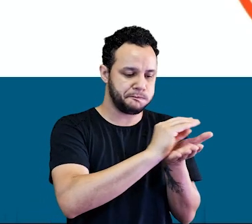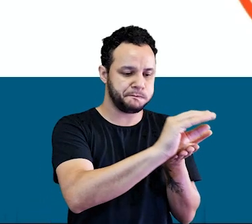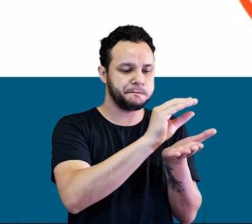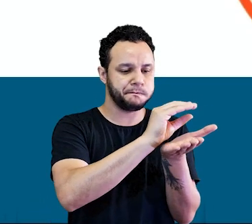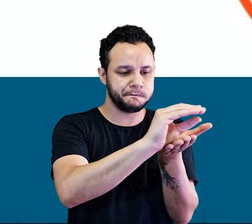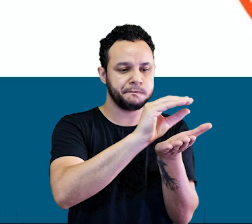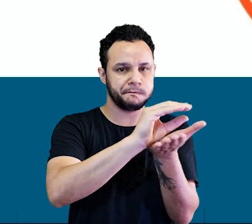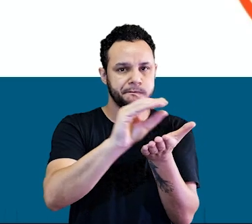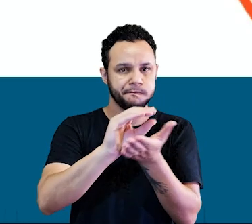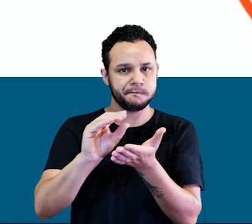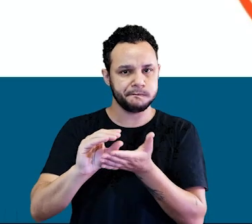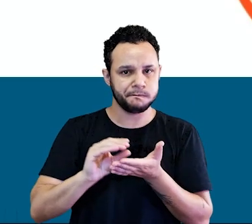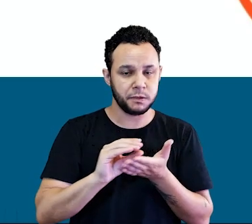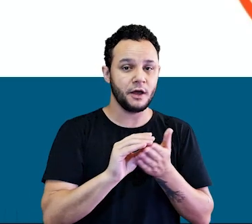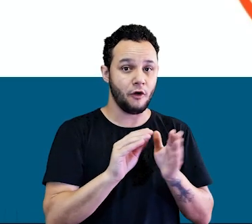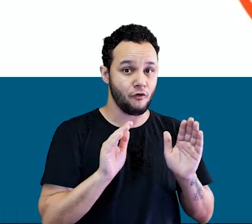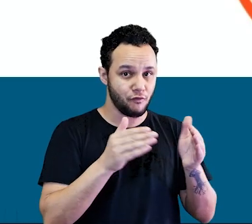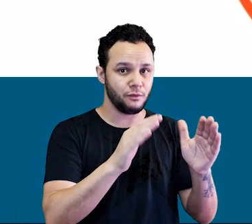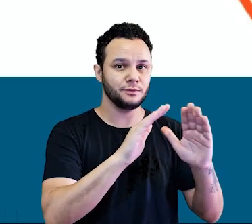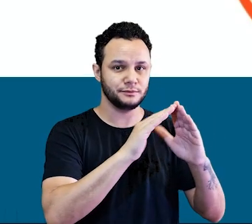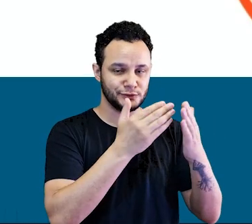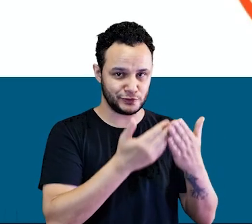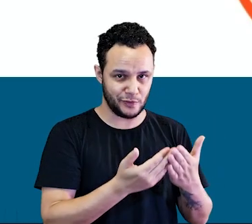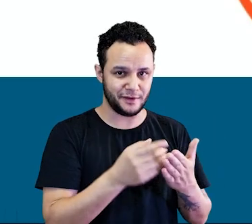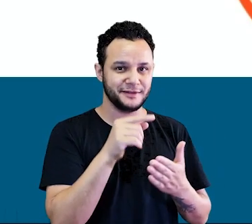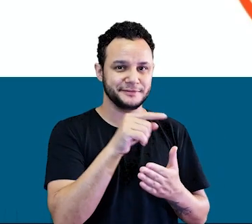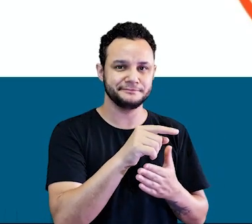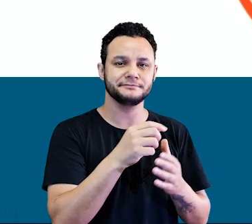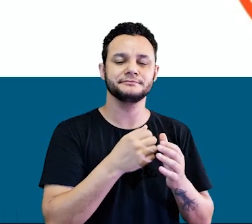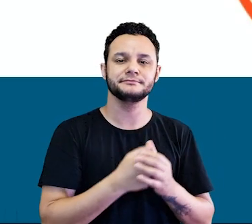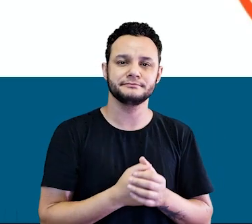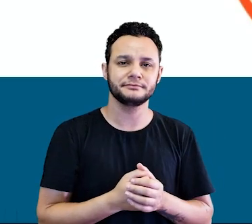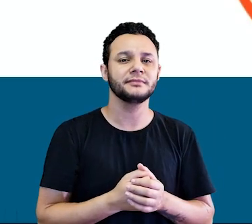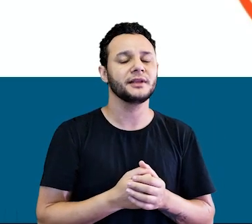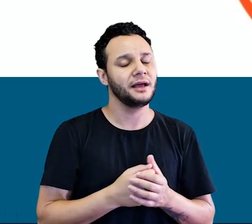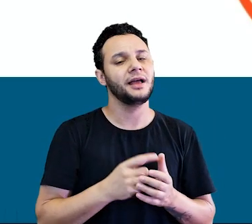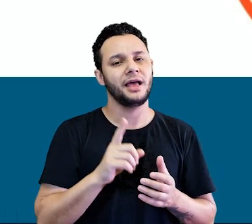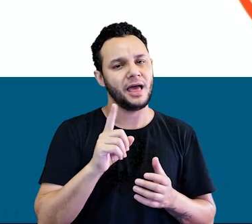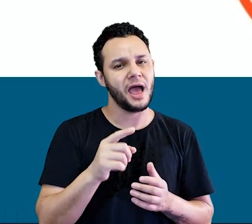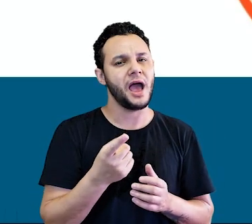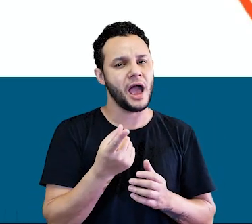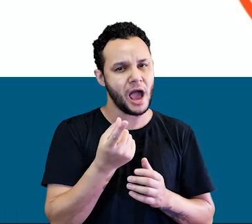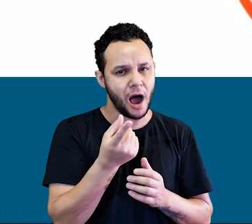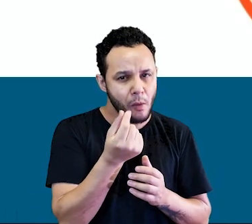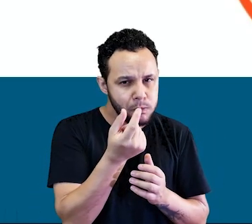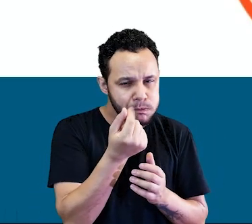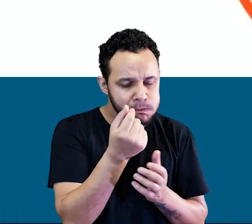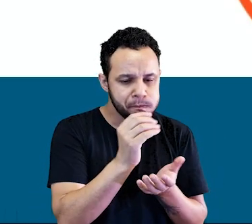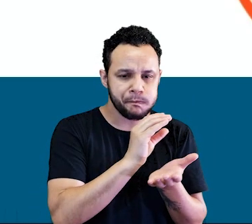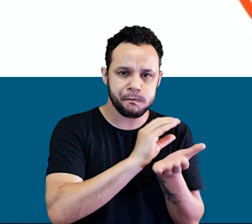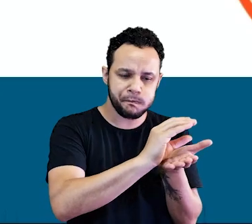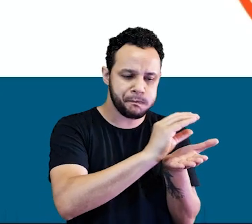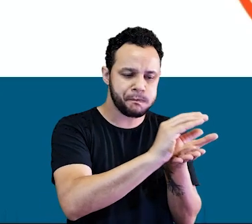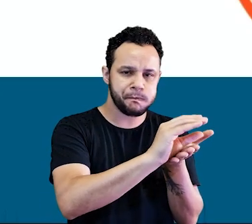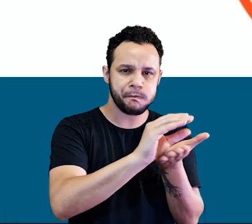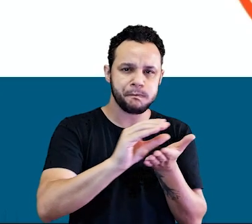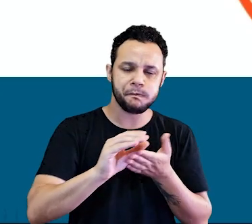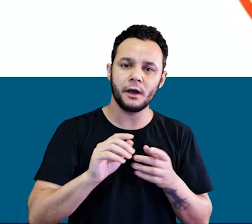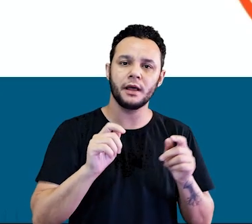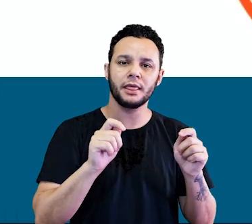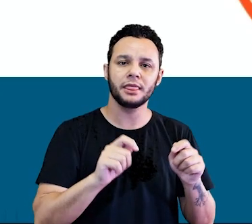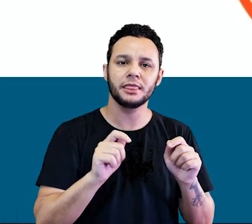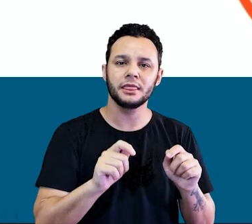de redistribuição dos recursos para a educação básica, né? É um grande cofre, digamos assim, né?